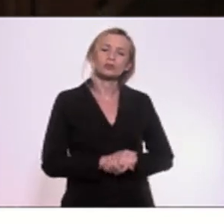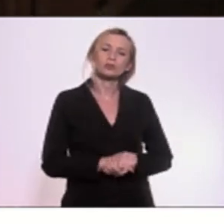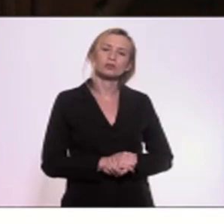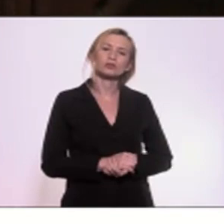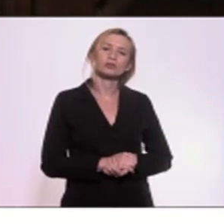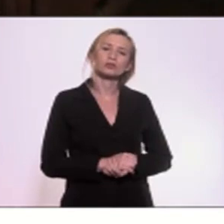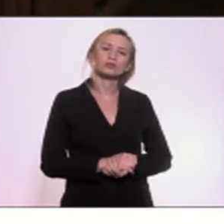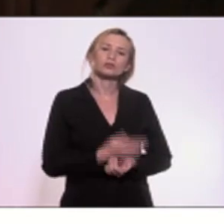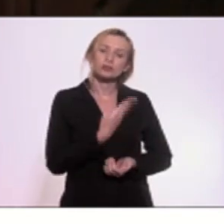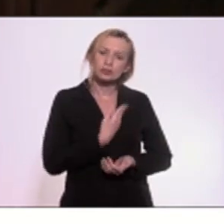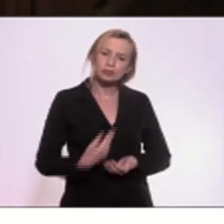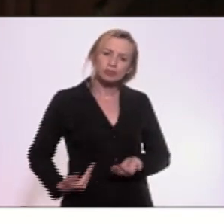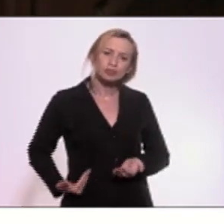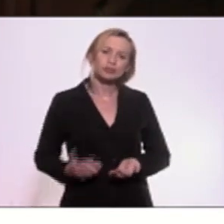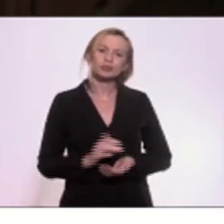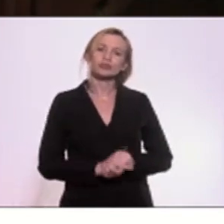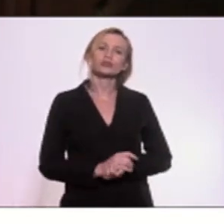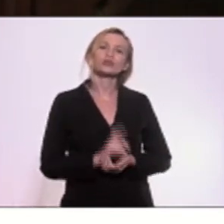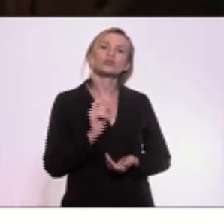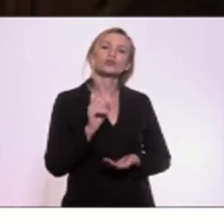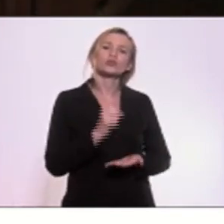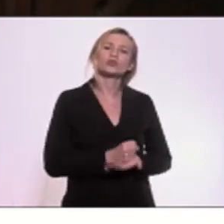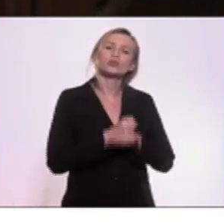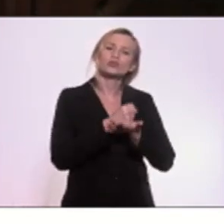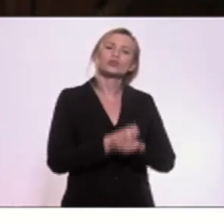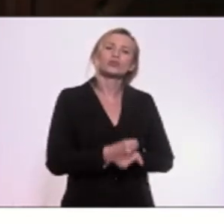uma república, o que sustenta